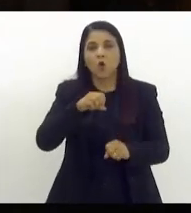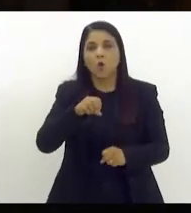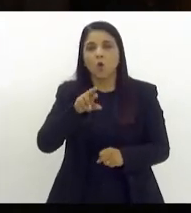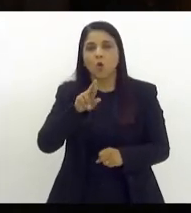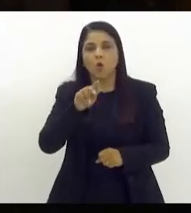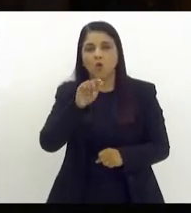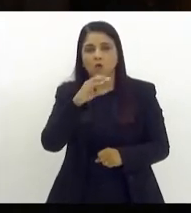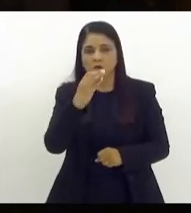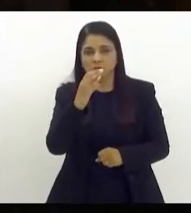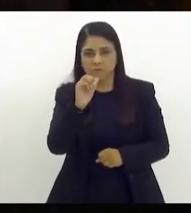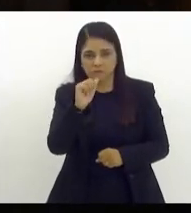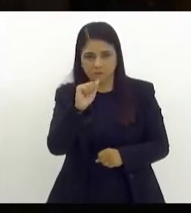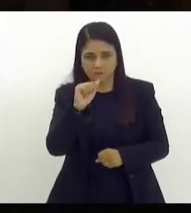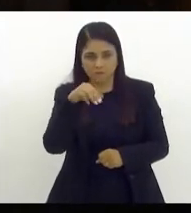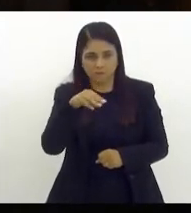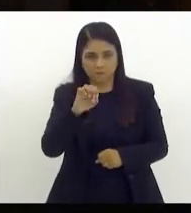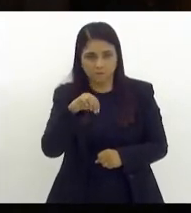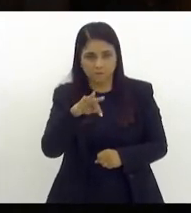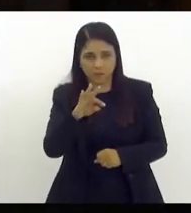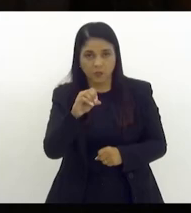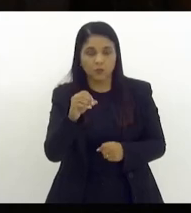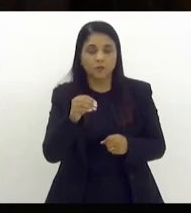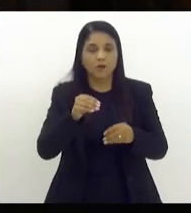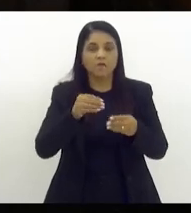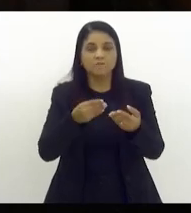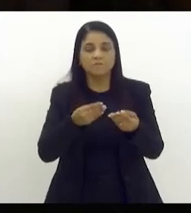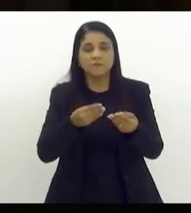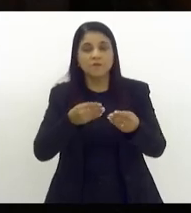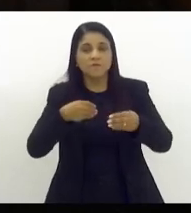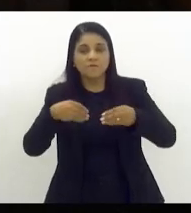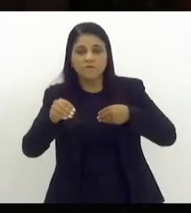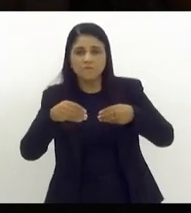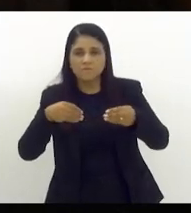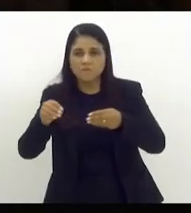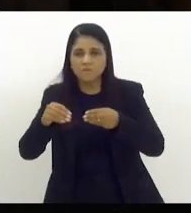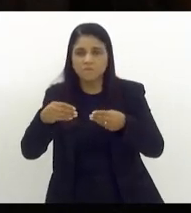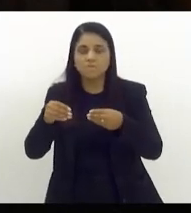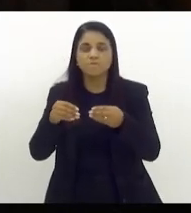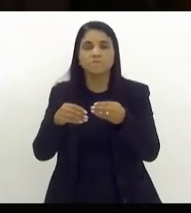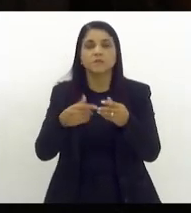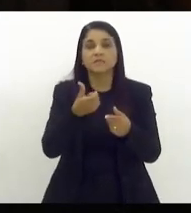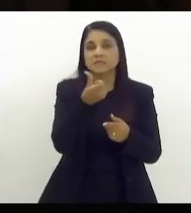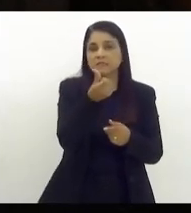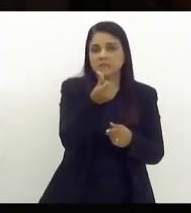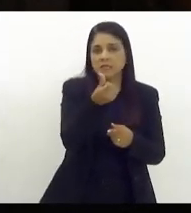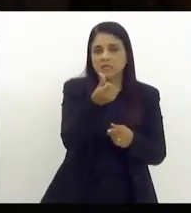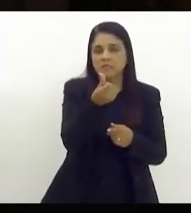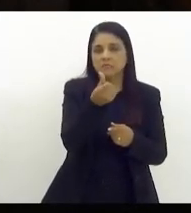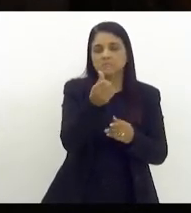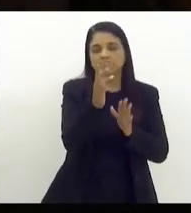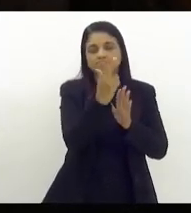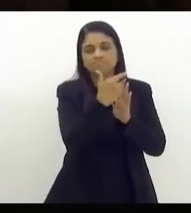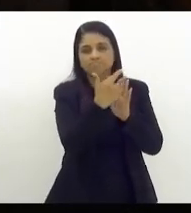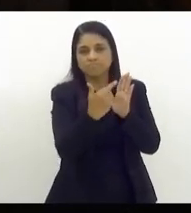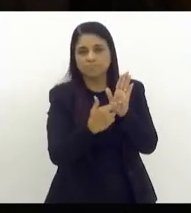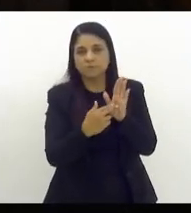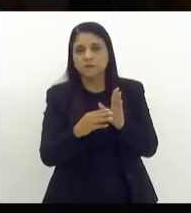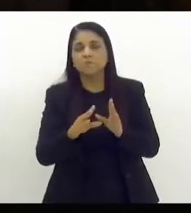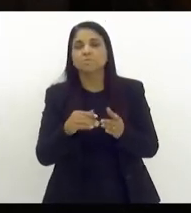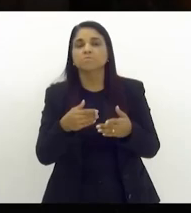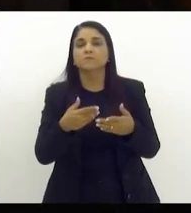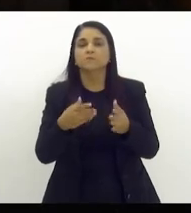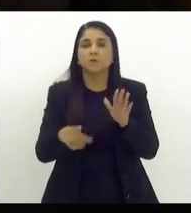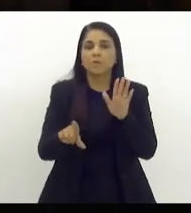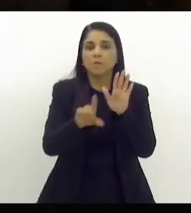para viabilizar alguma dessas seis medidas propostas pela indicação legislativa. Então,